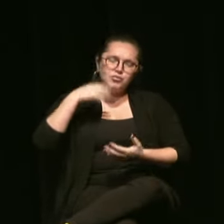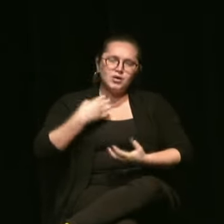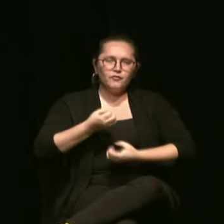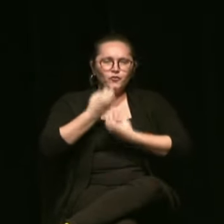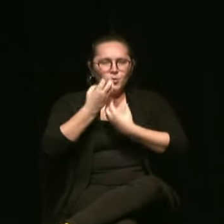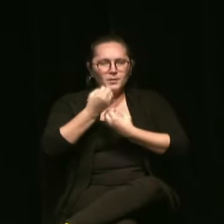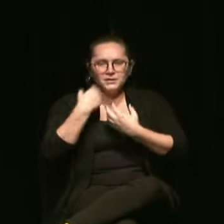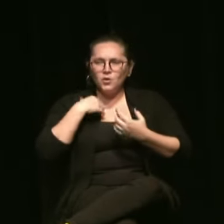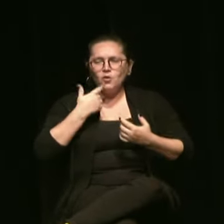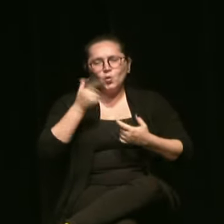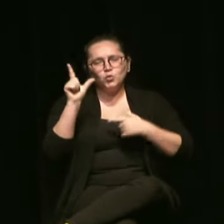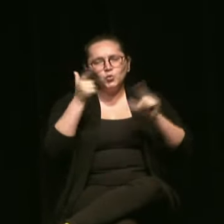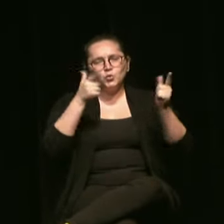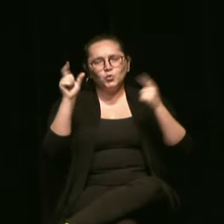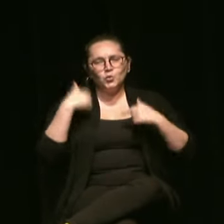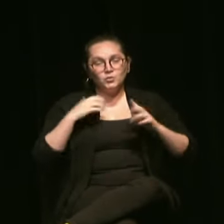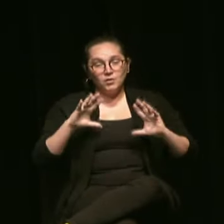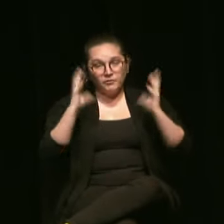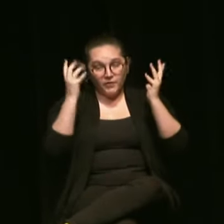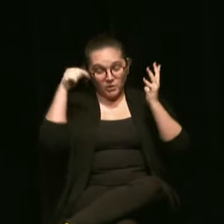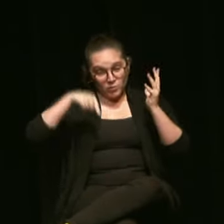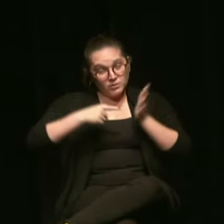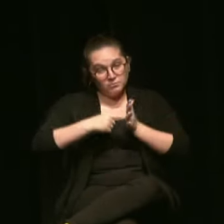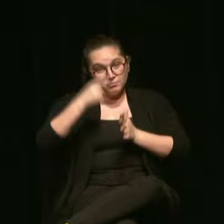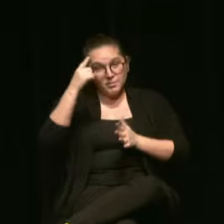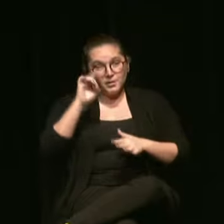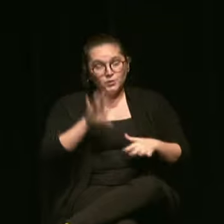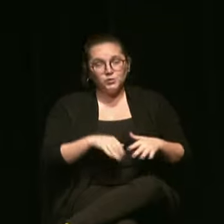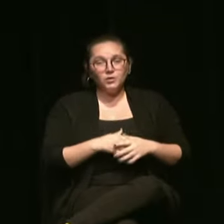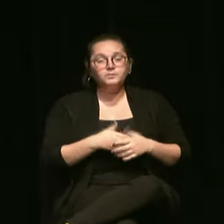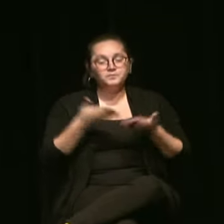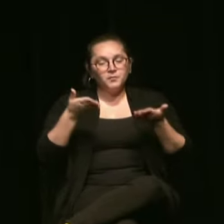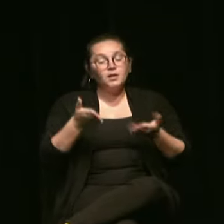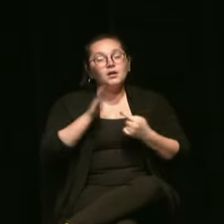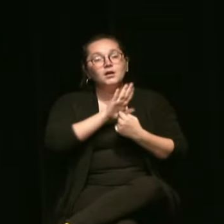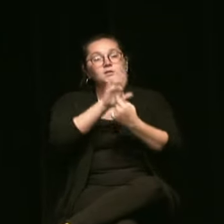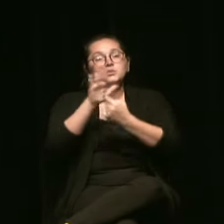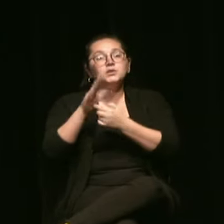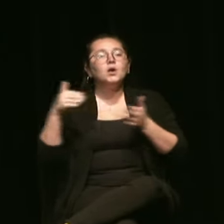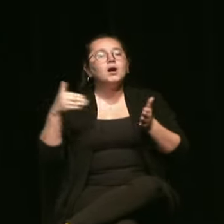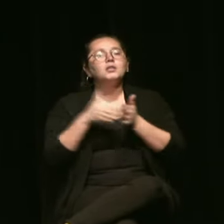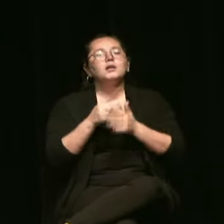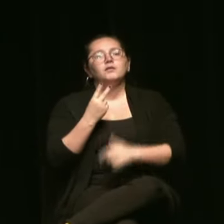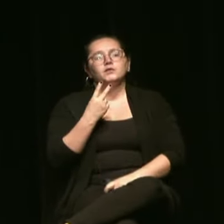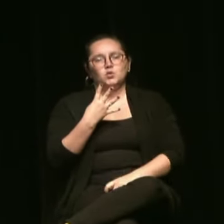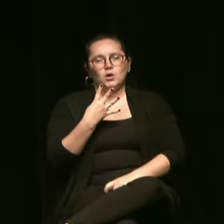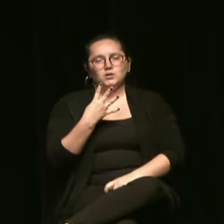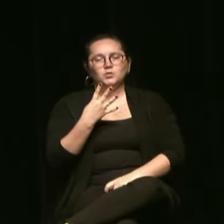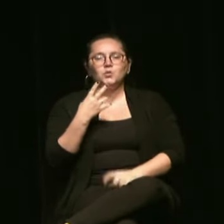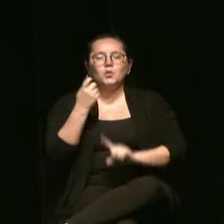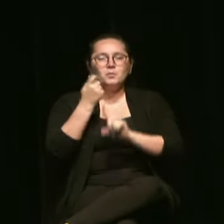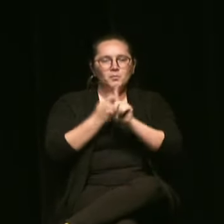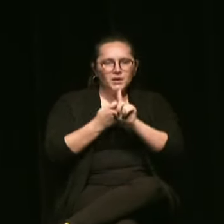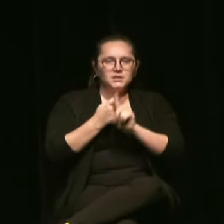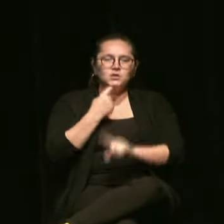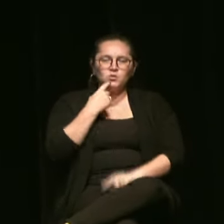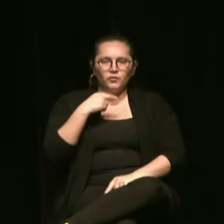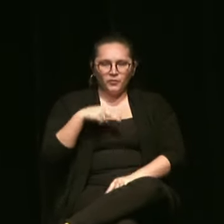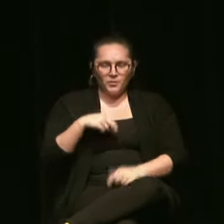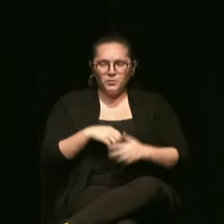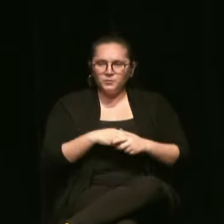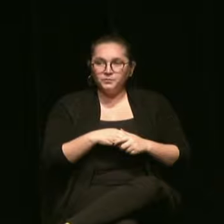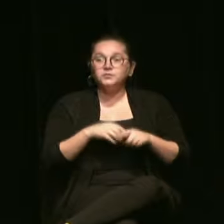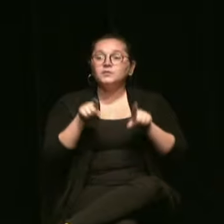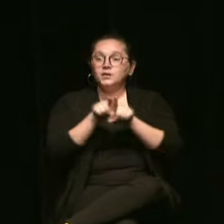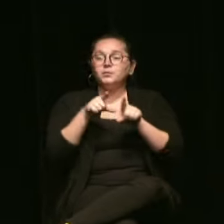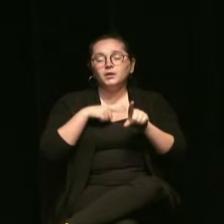para muitos eventos. Esse é o primeiro apenas. Essa exposição vai até o dia 24 de novembro. Além da exposição,